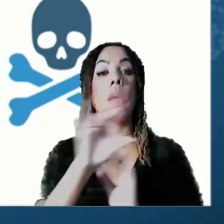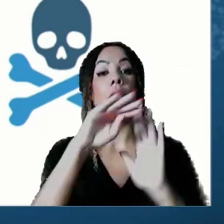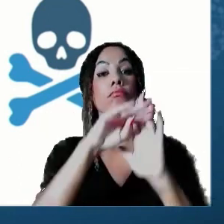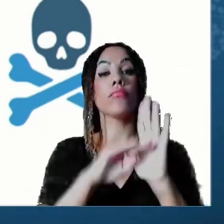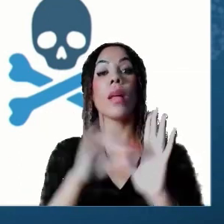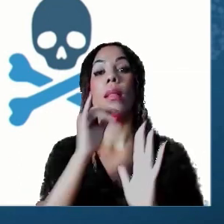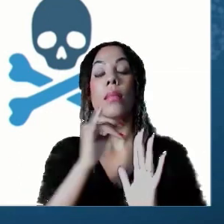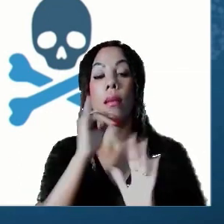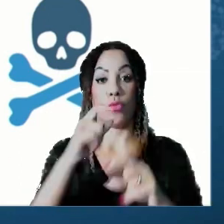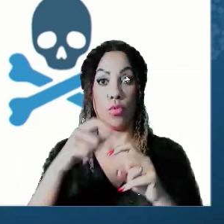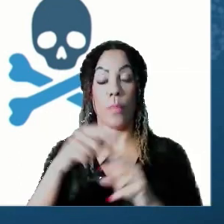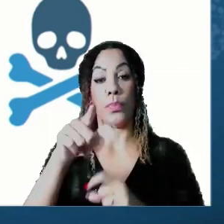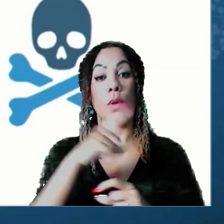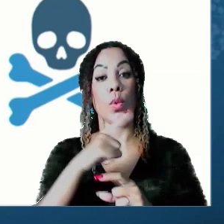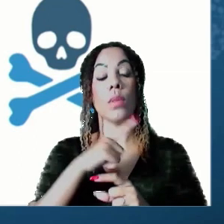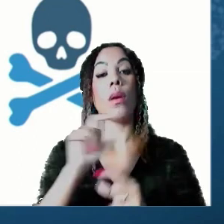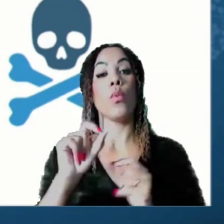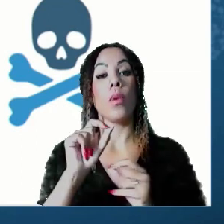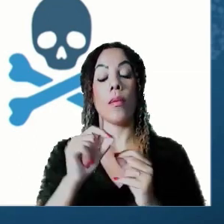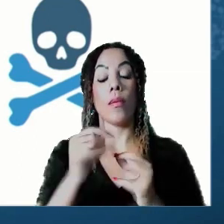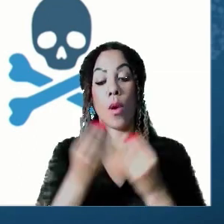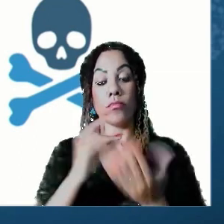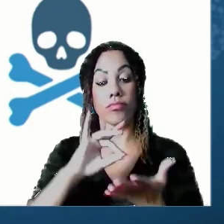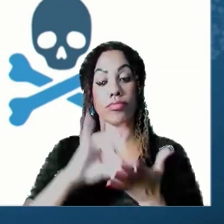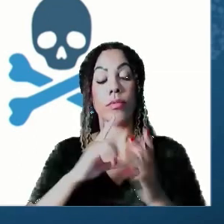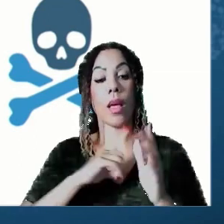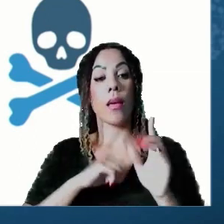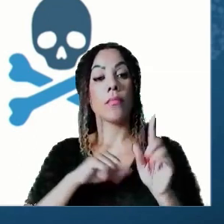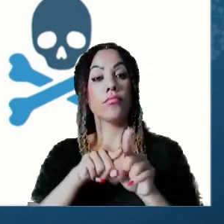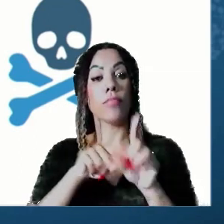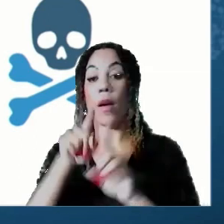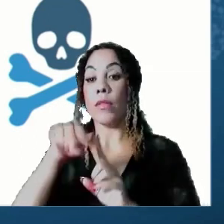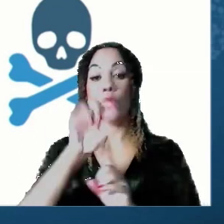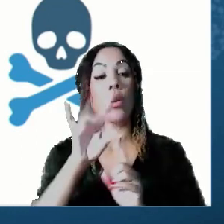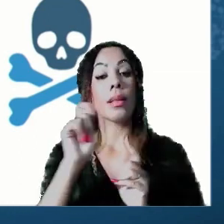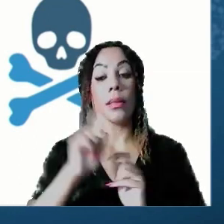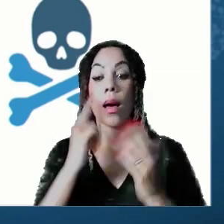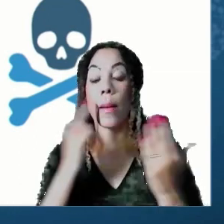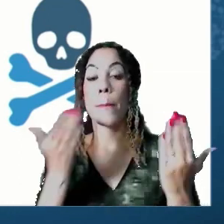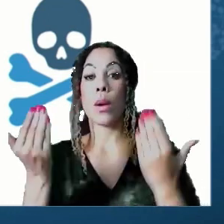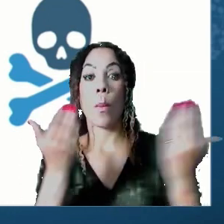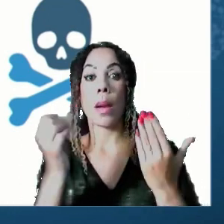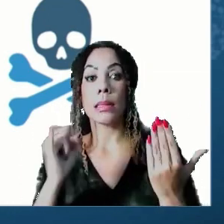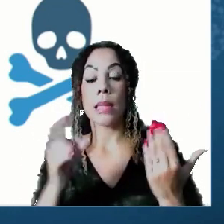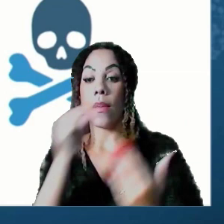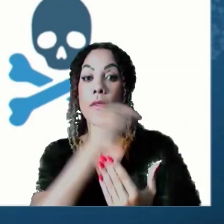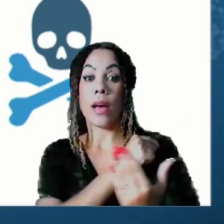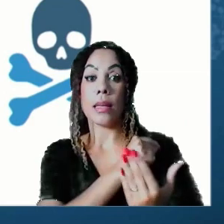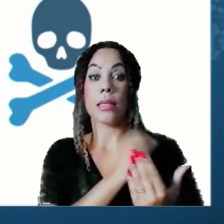testes clínicos. Isso tem um efeito sobre a efetividade que está sendo medida. Você só pode comparar a eficácia de uma vacina com